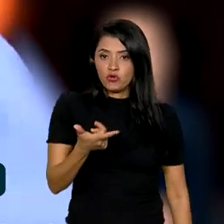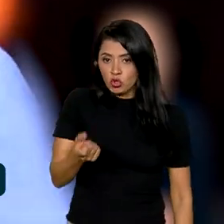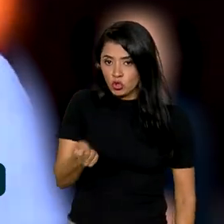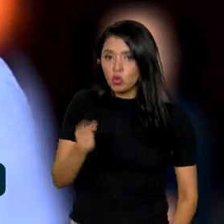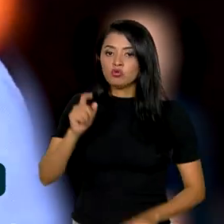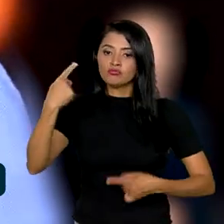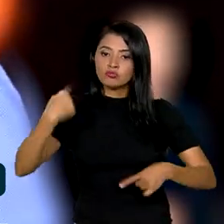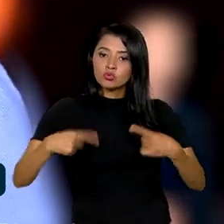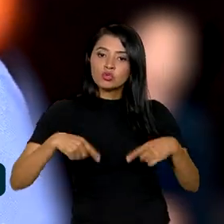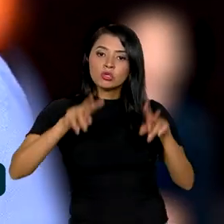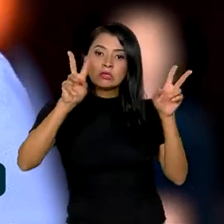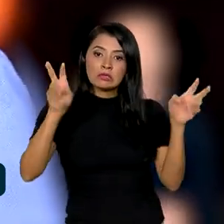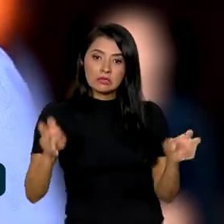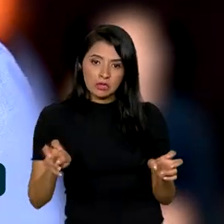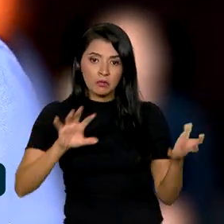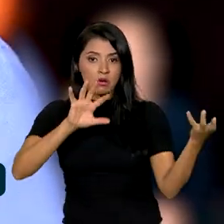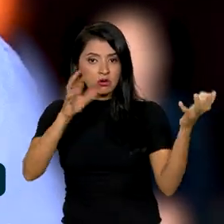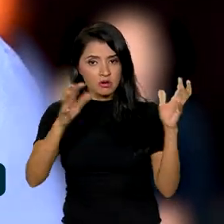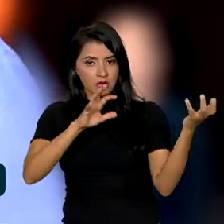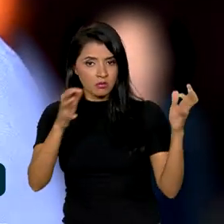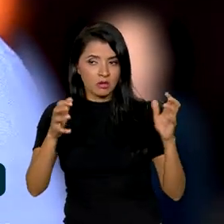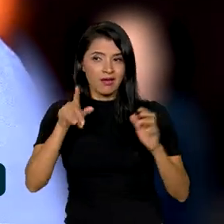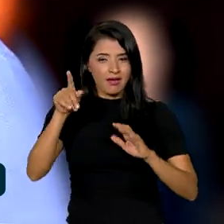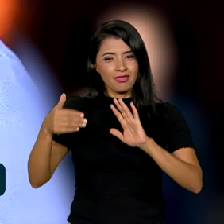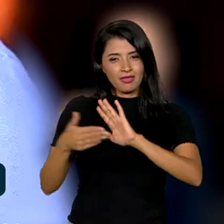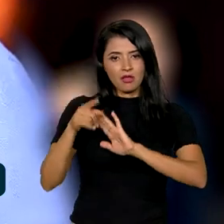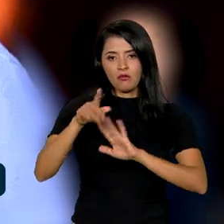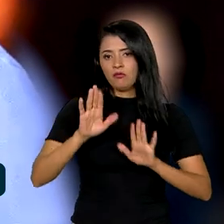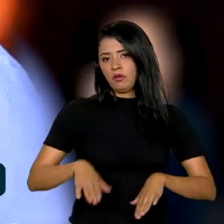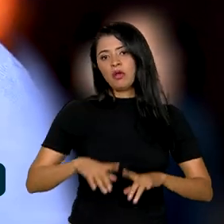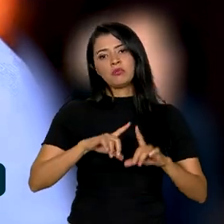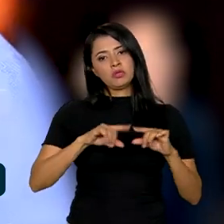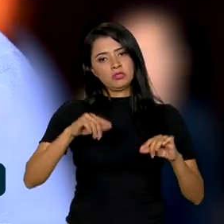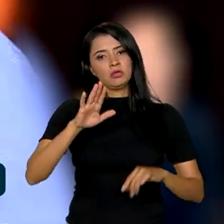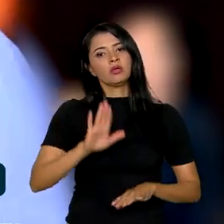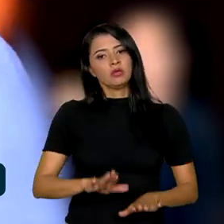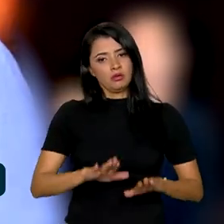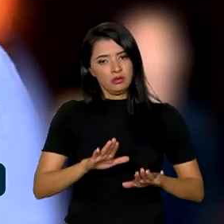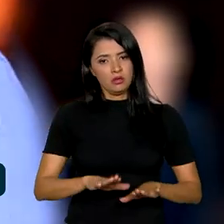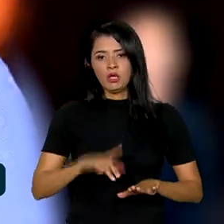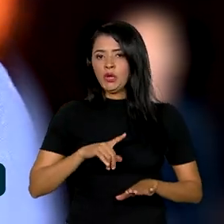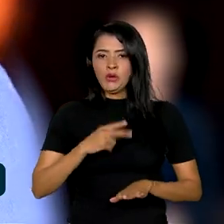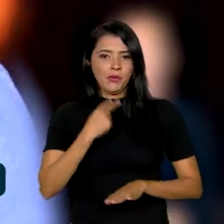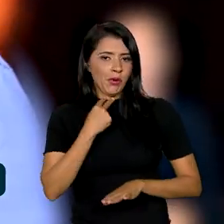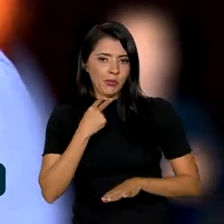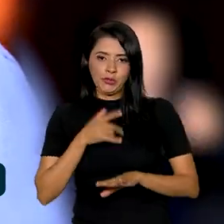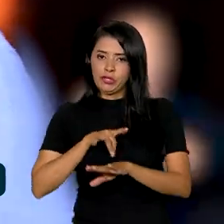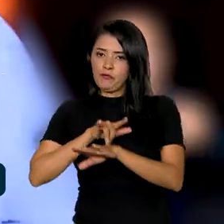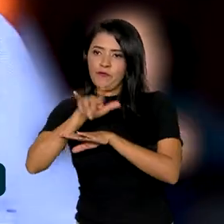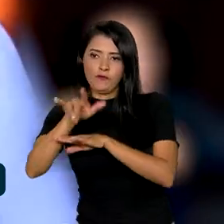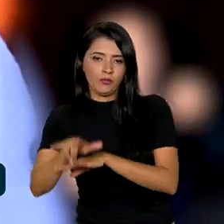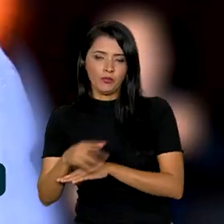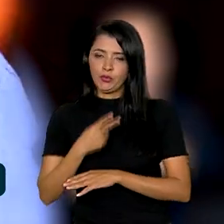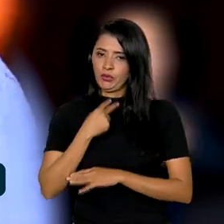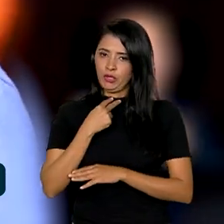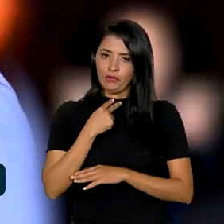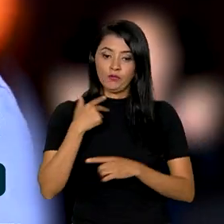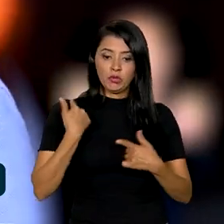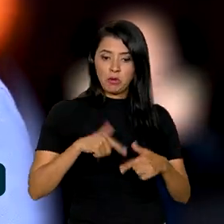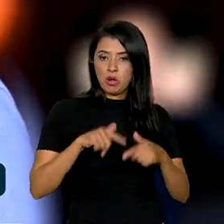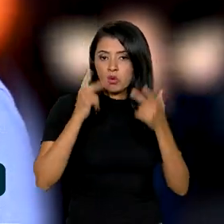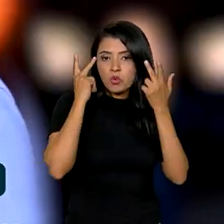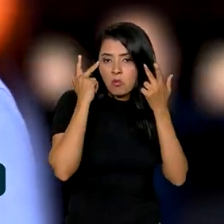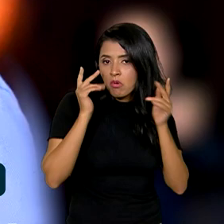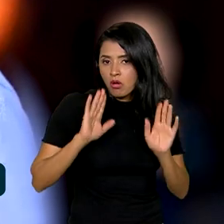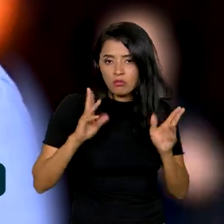discutir a questão do clima. Então, até lá, eu vou ficar aqui em Brasília, eu não vou poder pegar avião, vou trabalhar